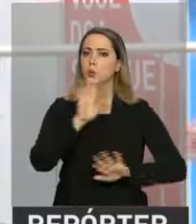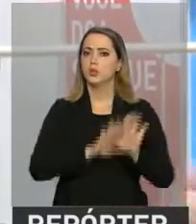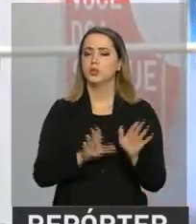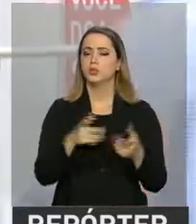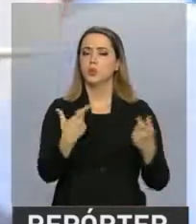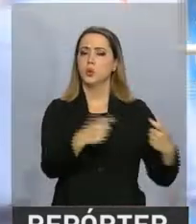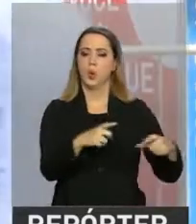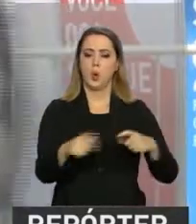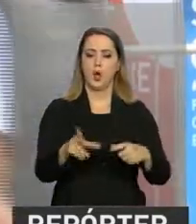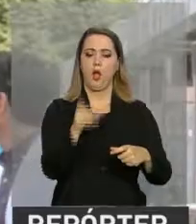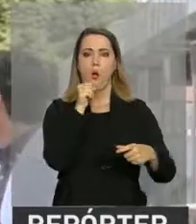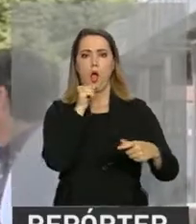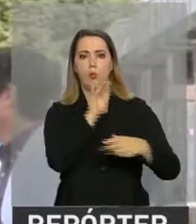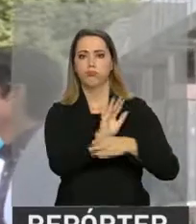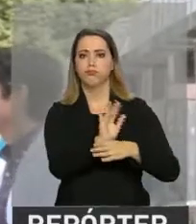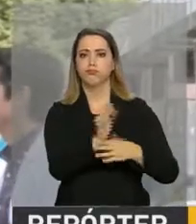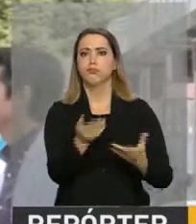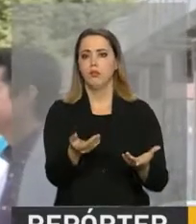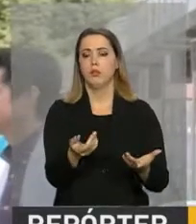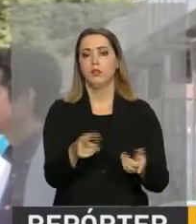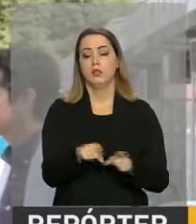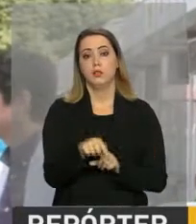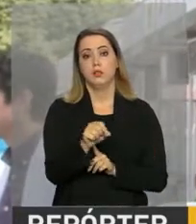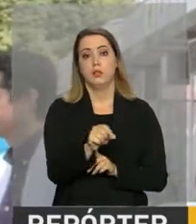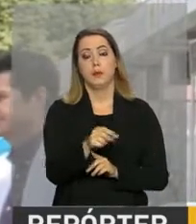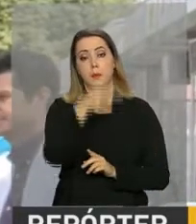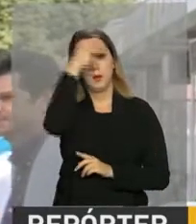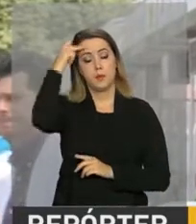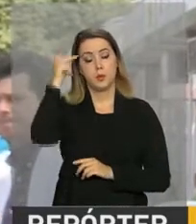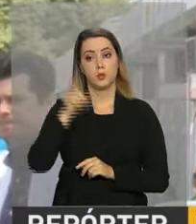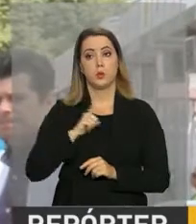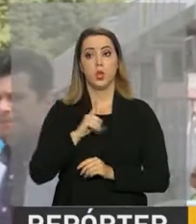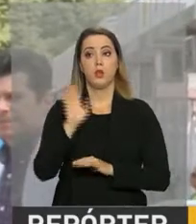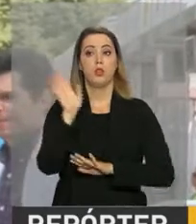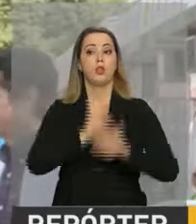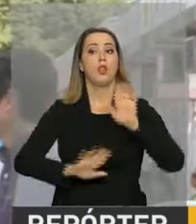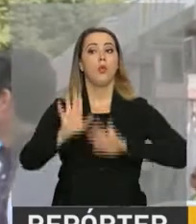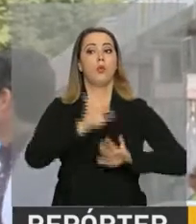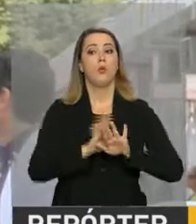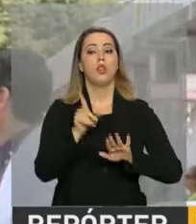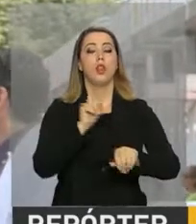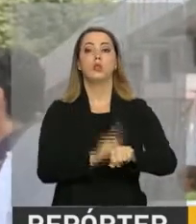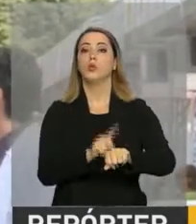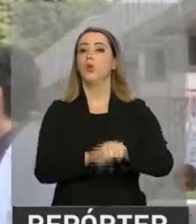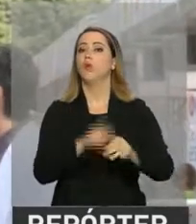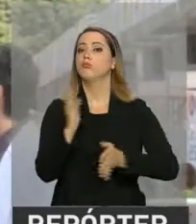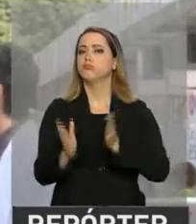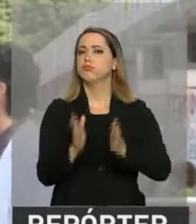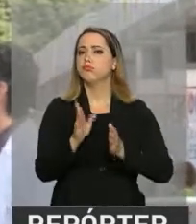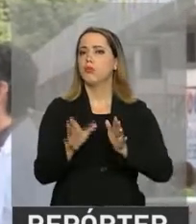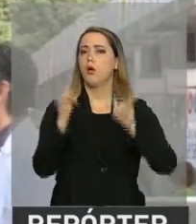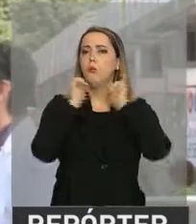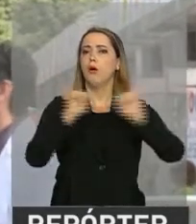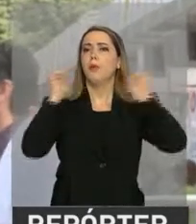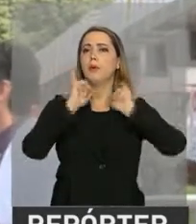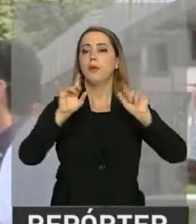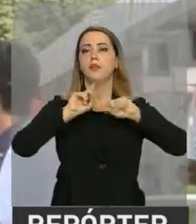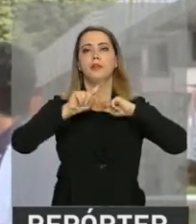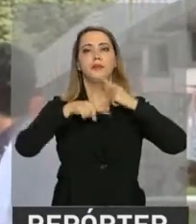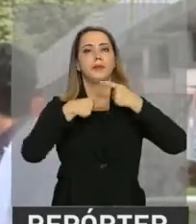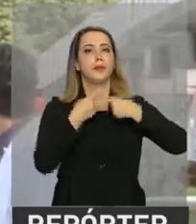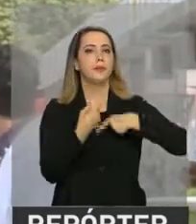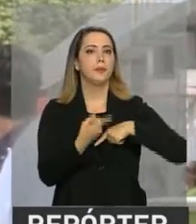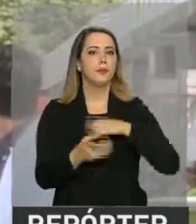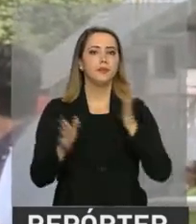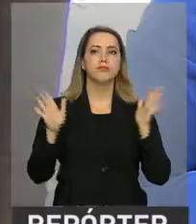do mosquito dentro de casa a pessoa tem o cuidado no momento da campanha né e depois com o tempo muitas